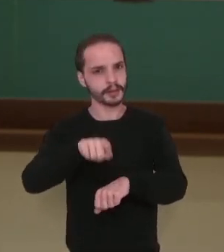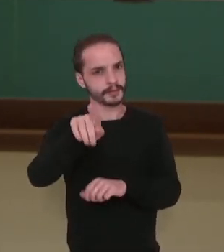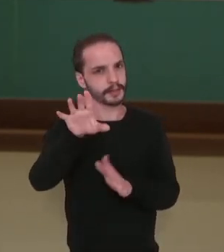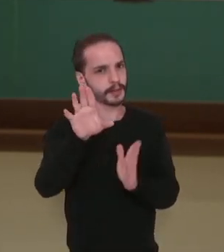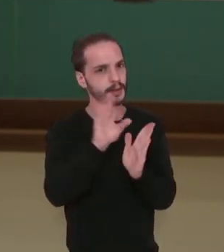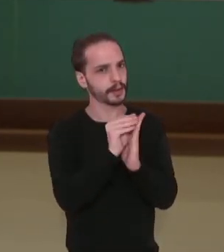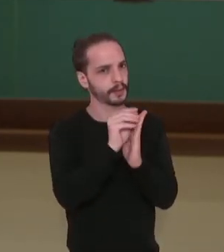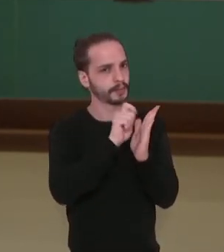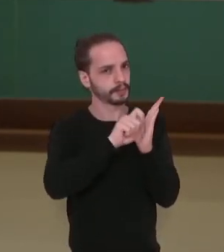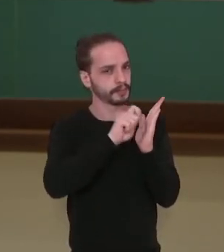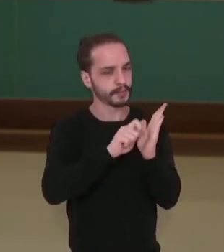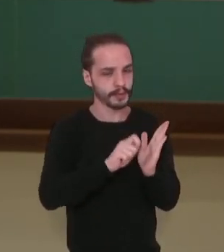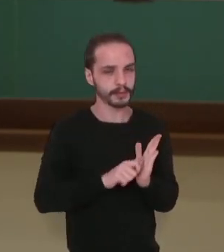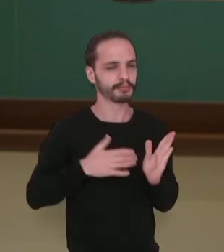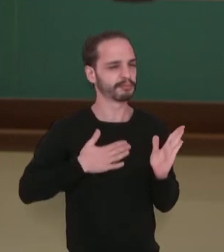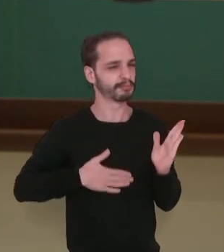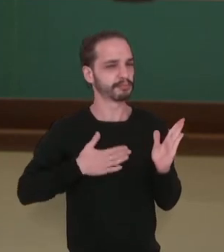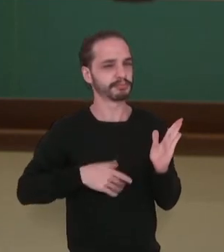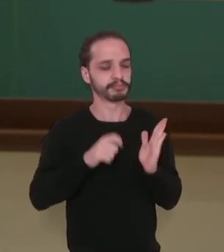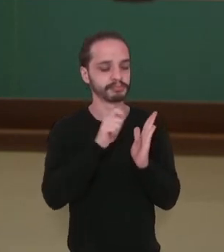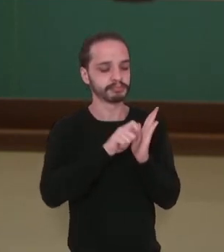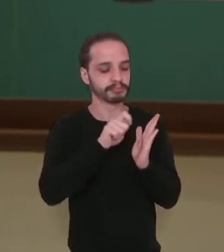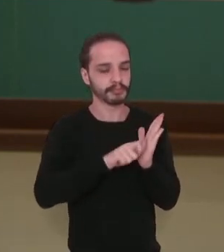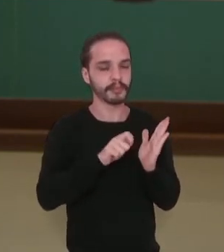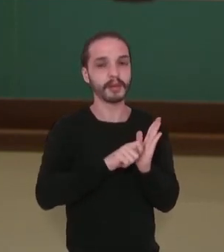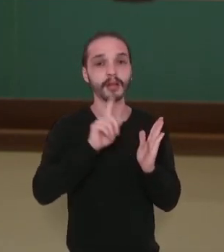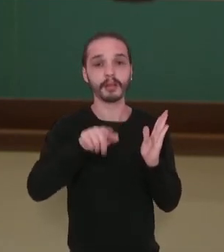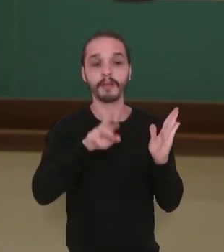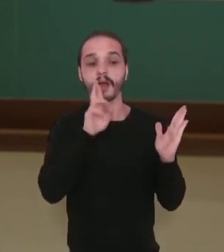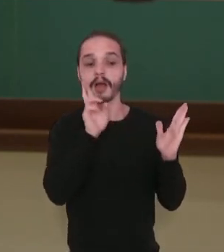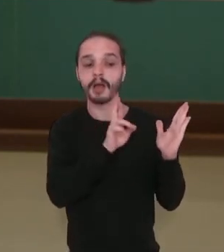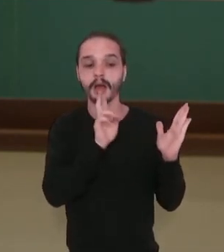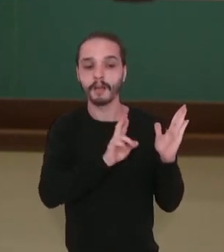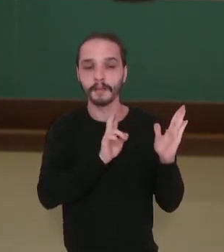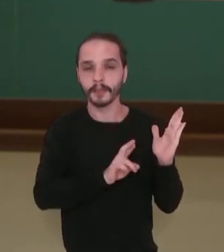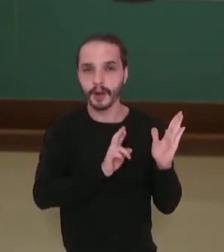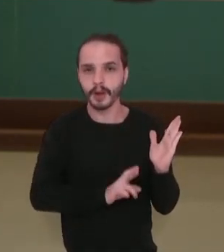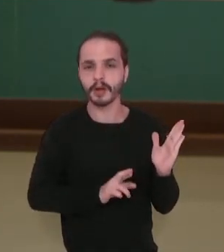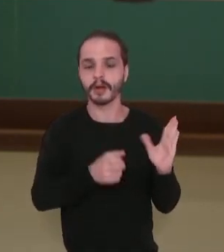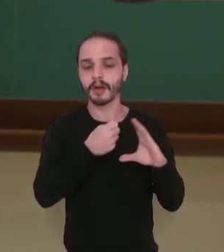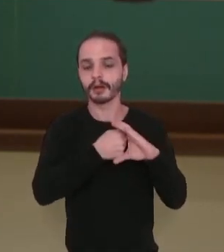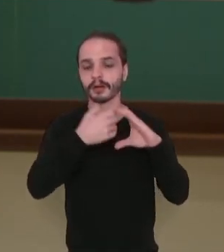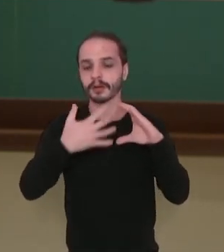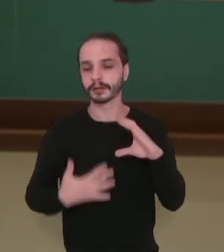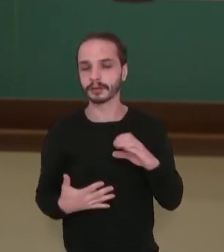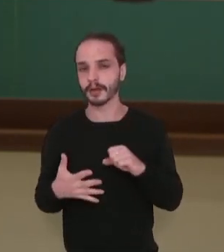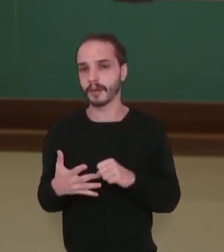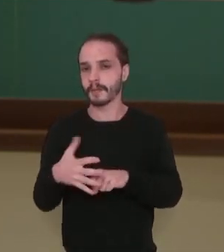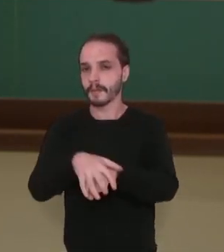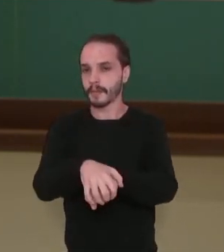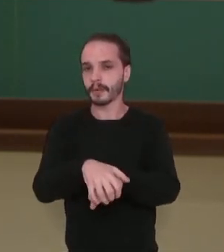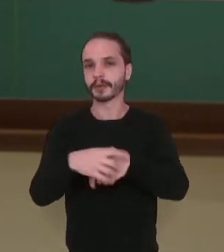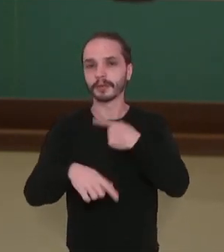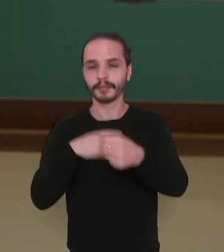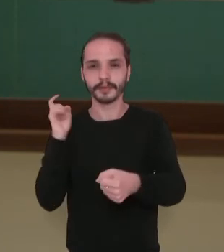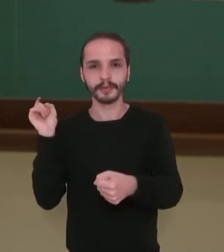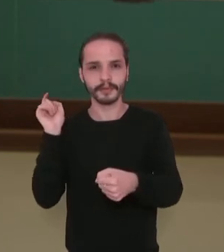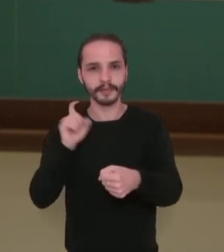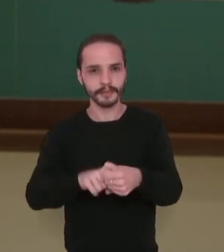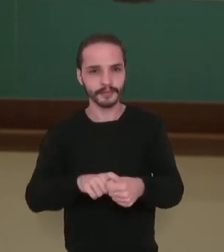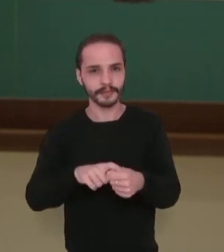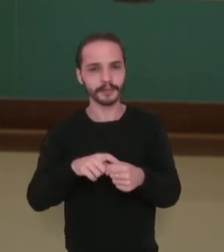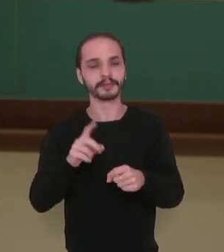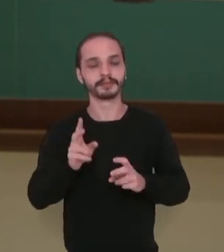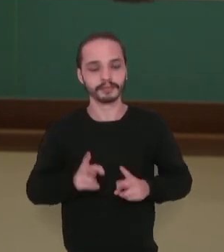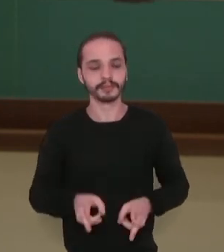no teu caderno, pode ficar tranquilo. Vou dar um tempinho para você responder quais são as características do reino Monera e eu já retorno para a gente